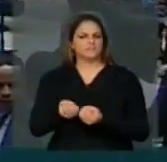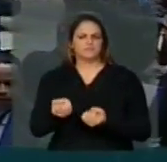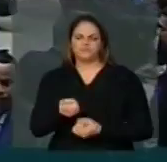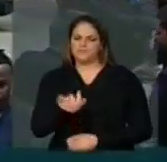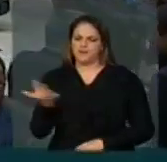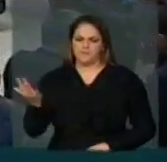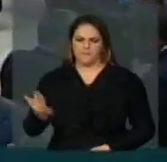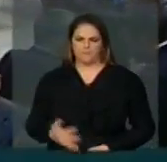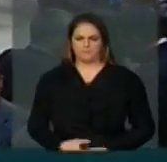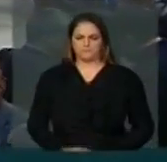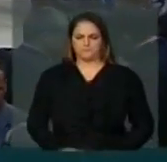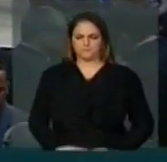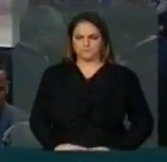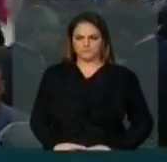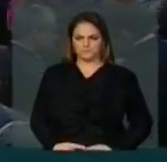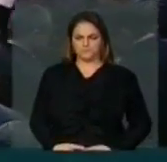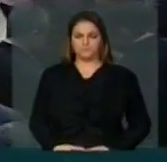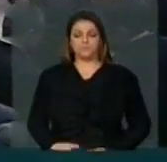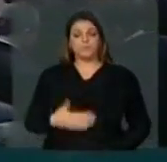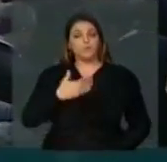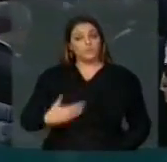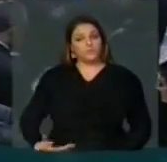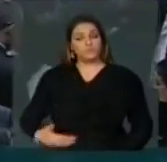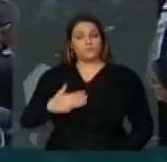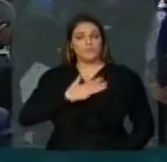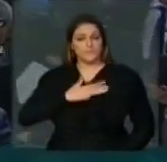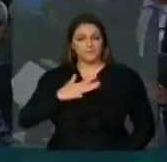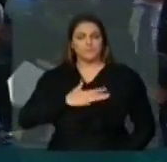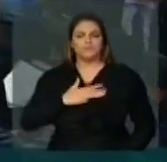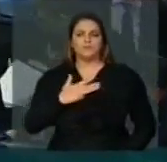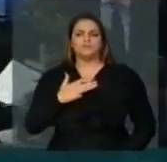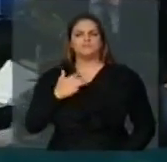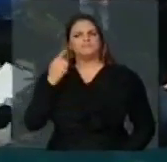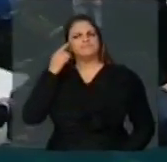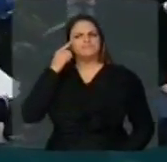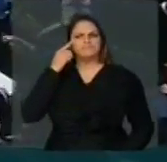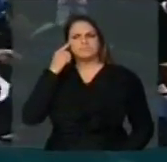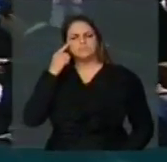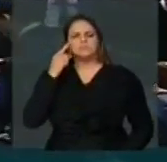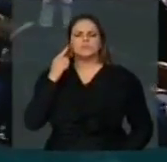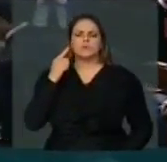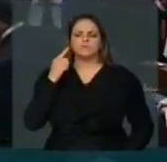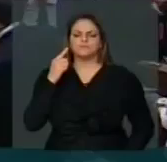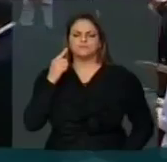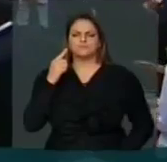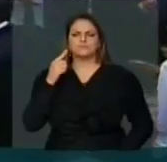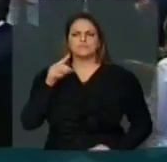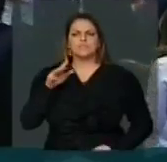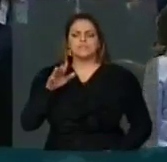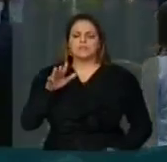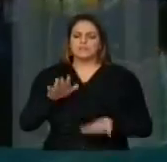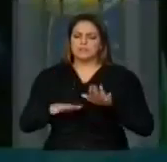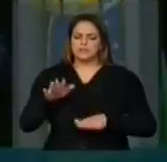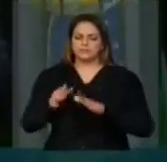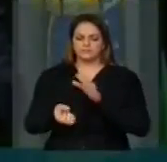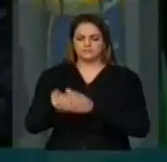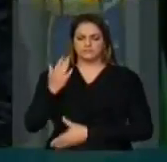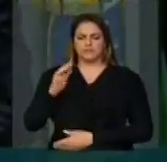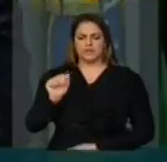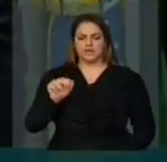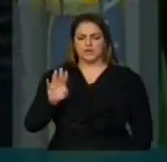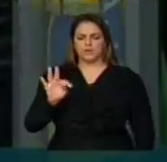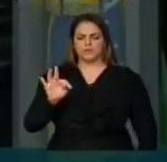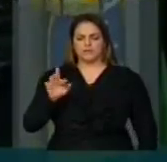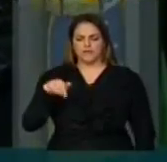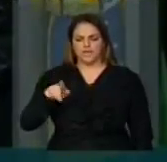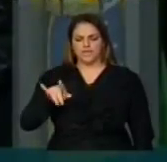diante. O governo Lula chegou a pensar, inclusive, na criação de uma autarquia antiterror,